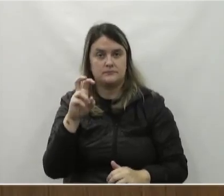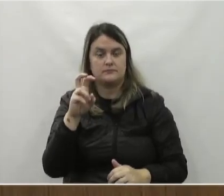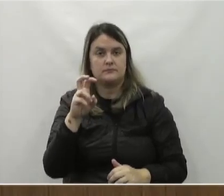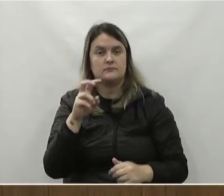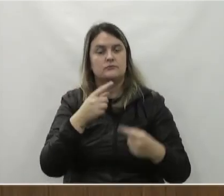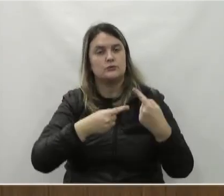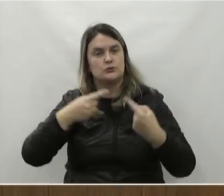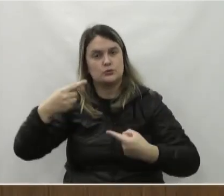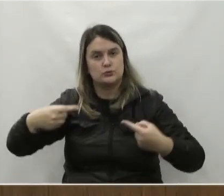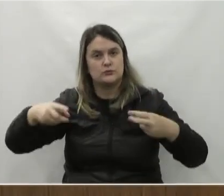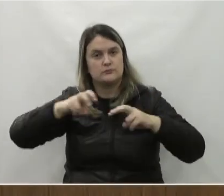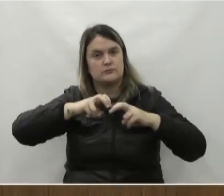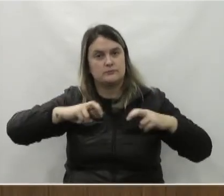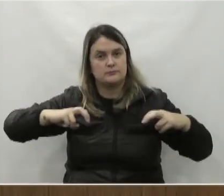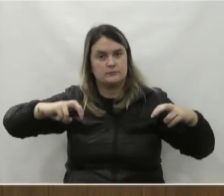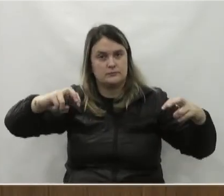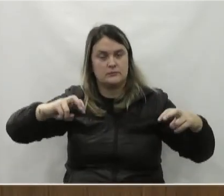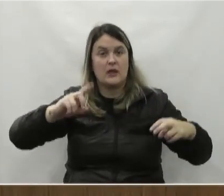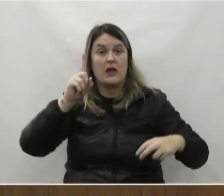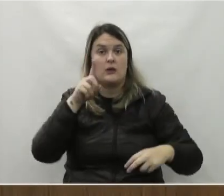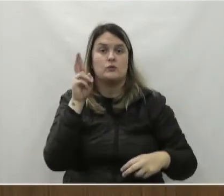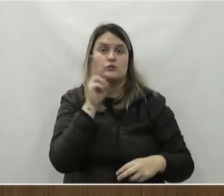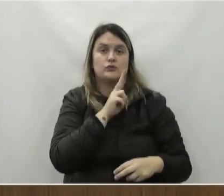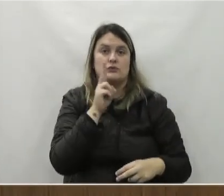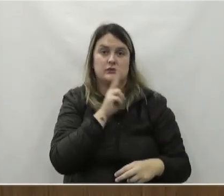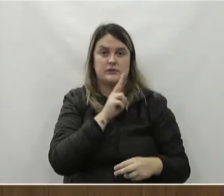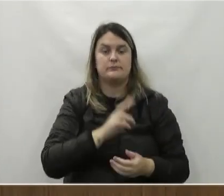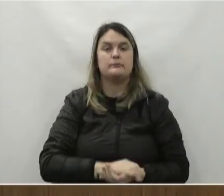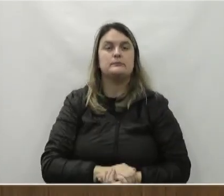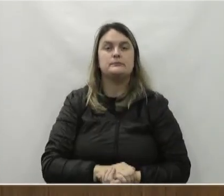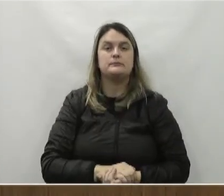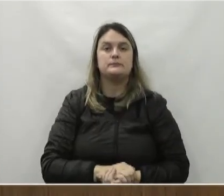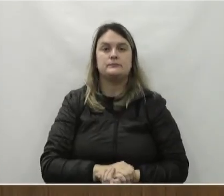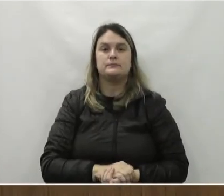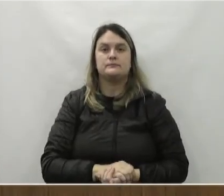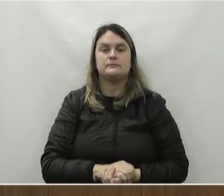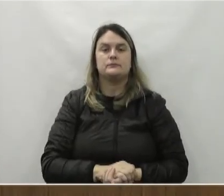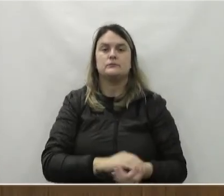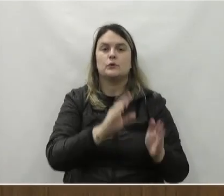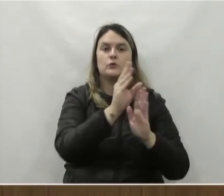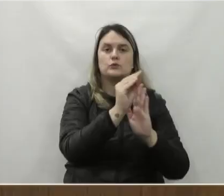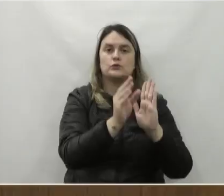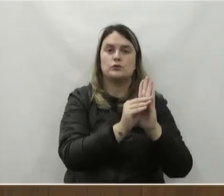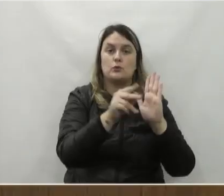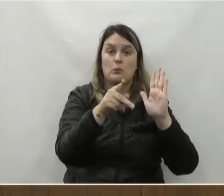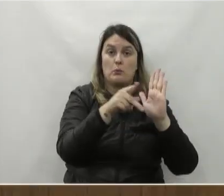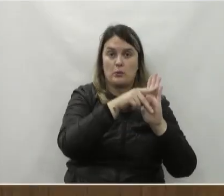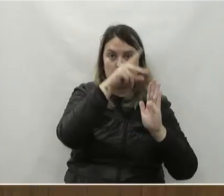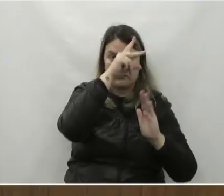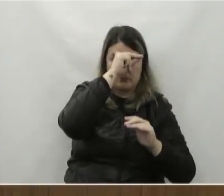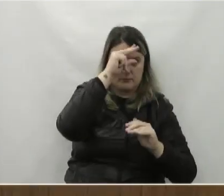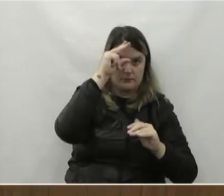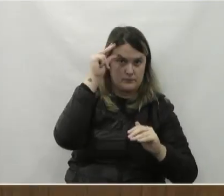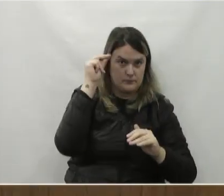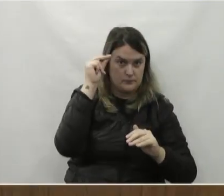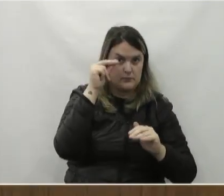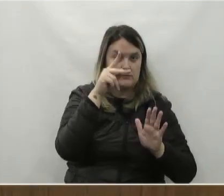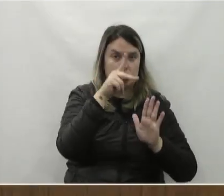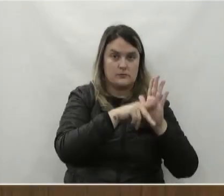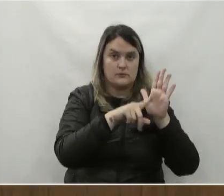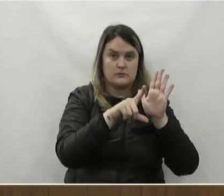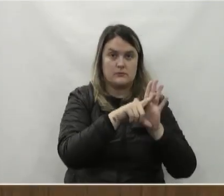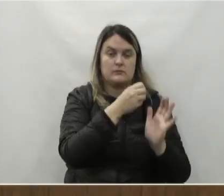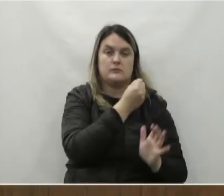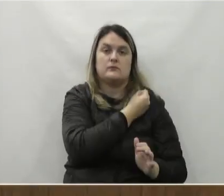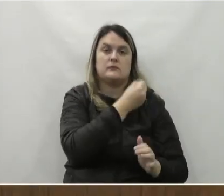19/2025 para apreciação do plenário em regime de urgência. Matéria do Executivo. Projeto de lei